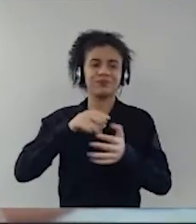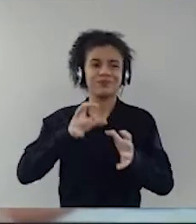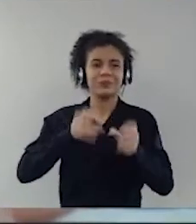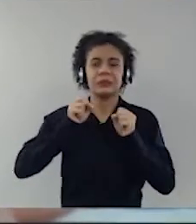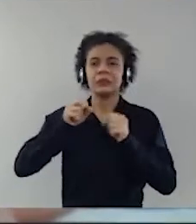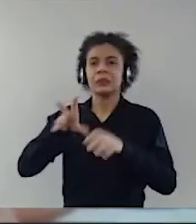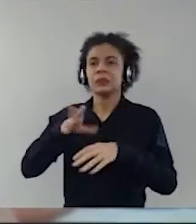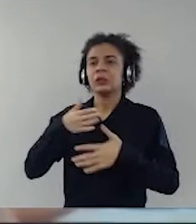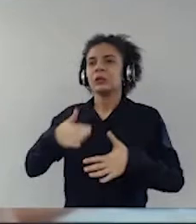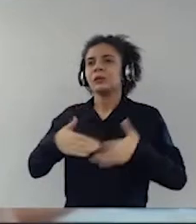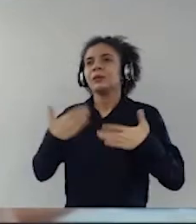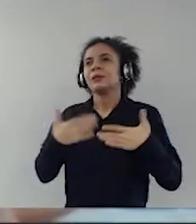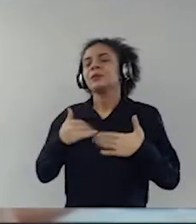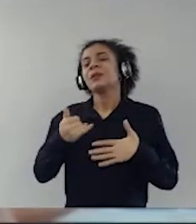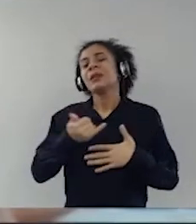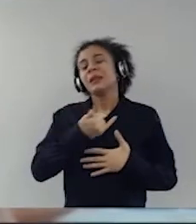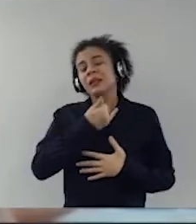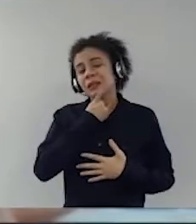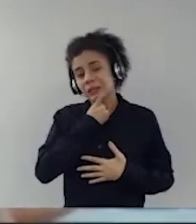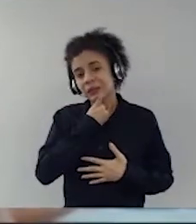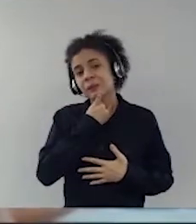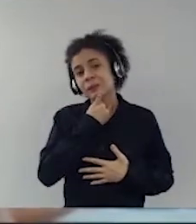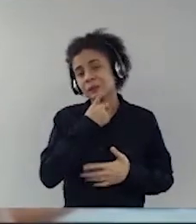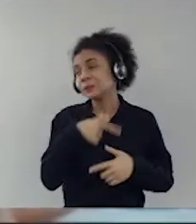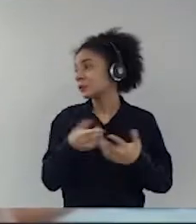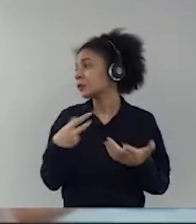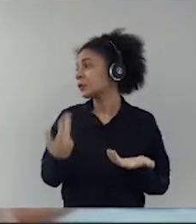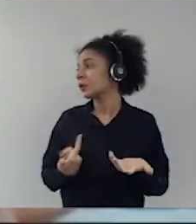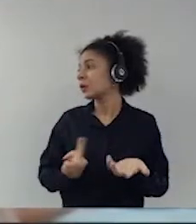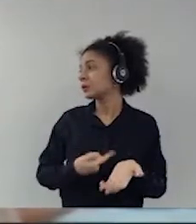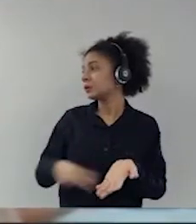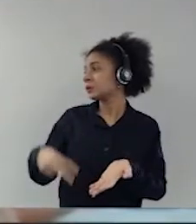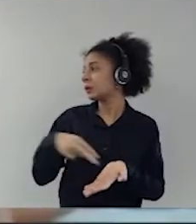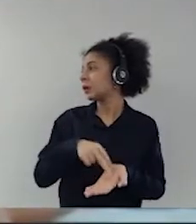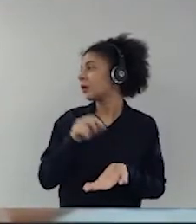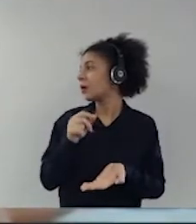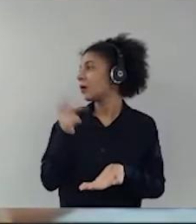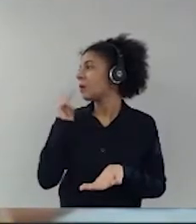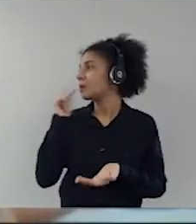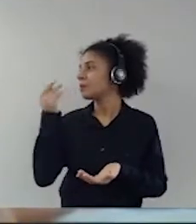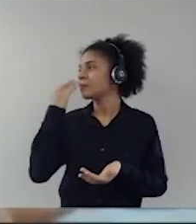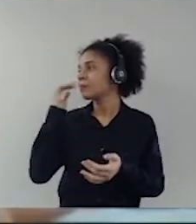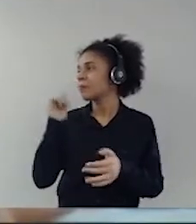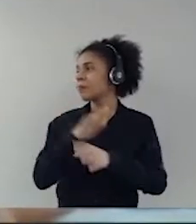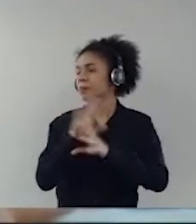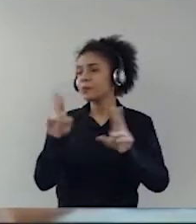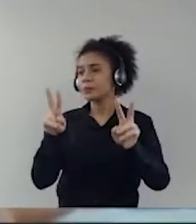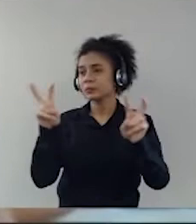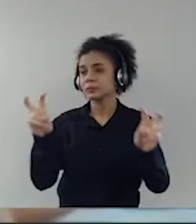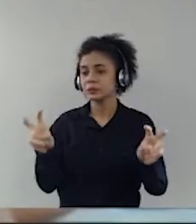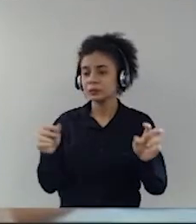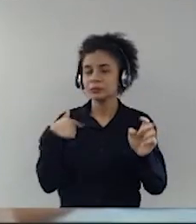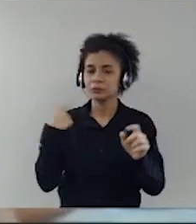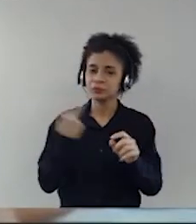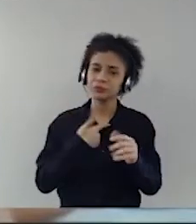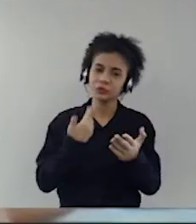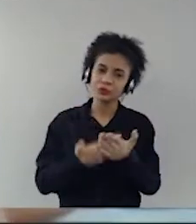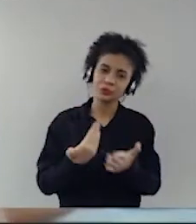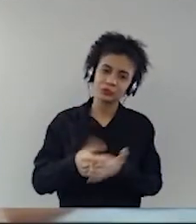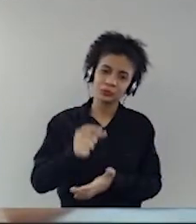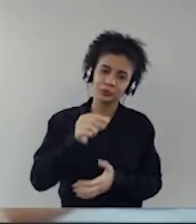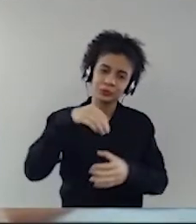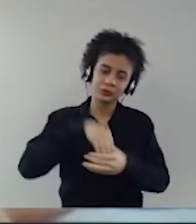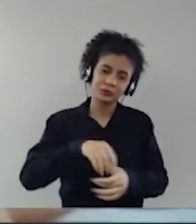infelizmente. Então, a gente vem para compreender esses temas que a gente pouco estudava dentro dos